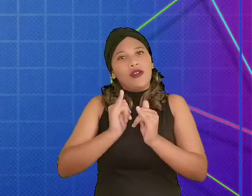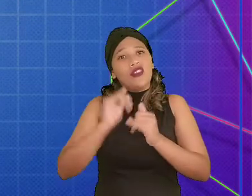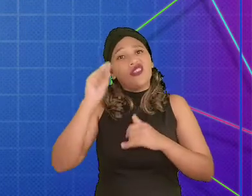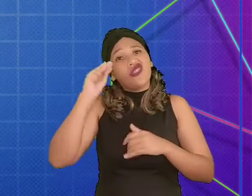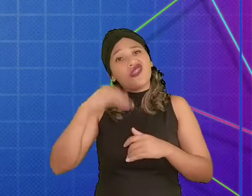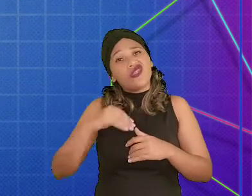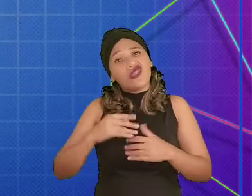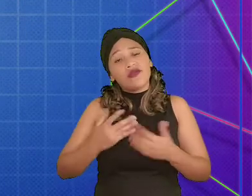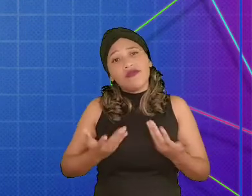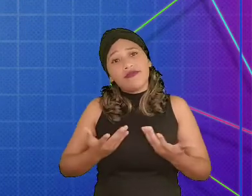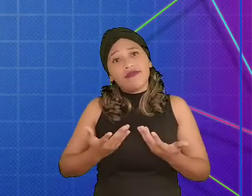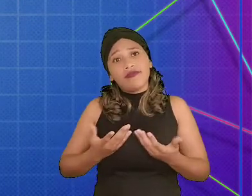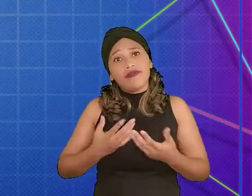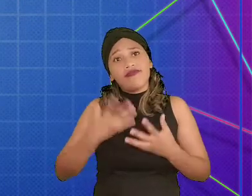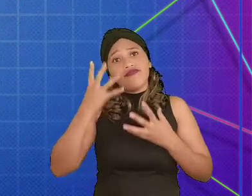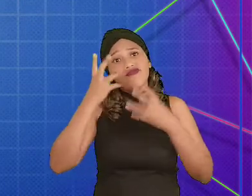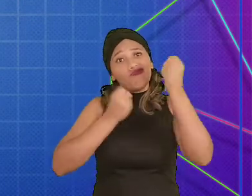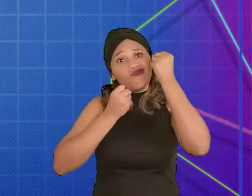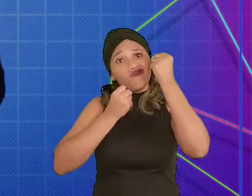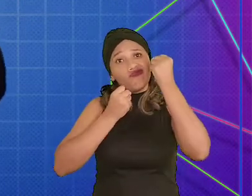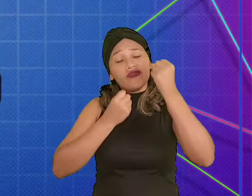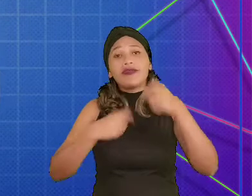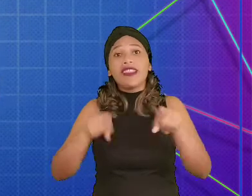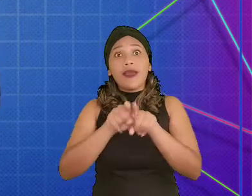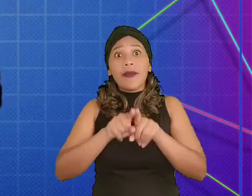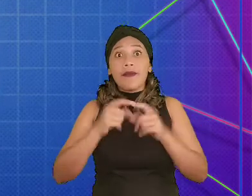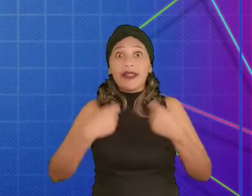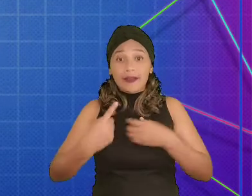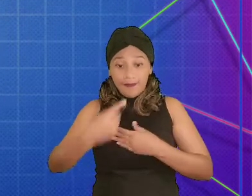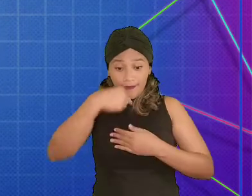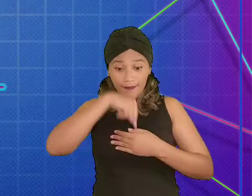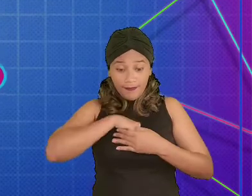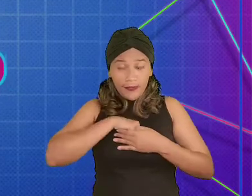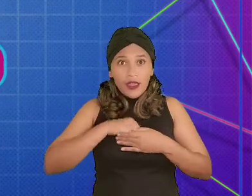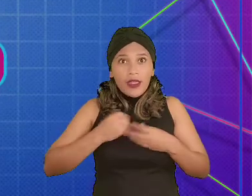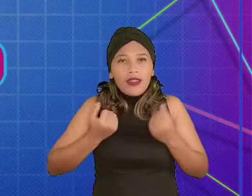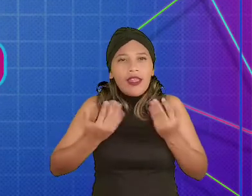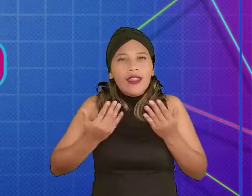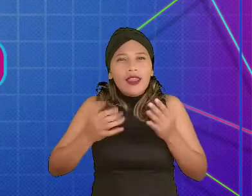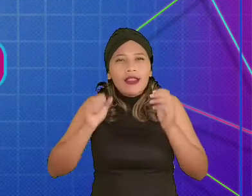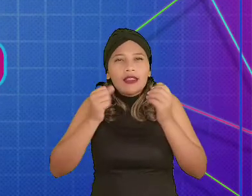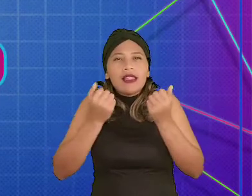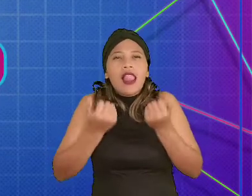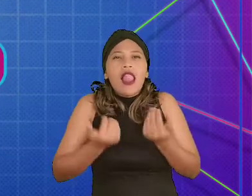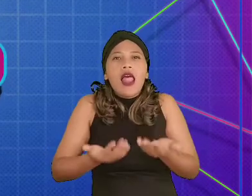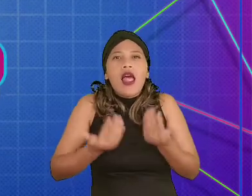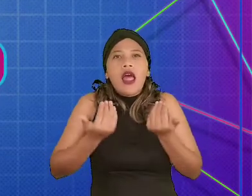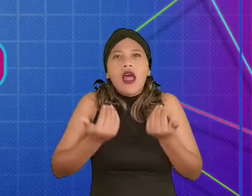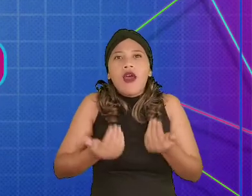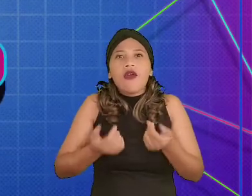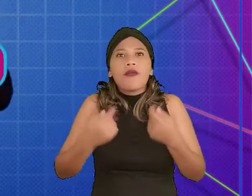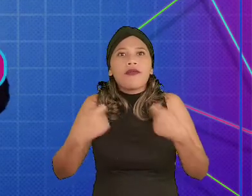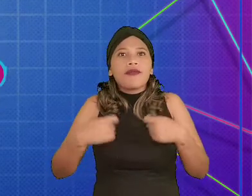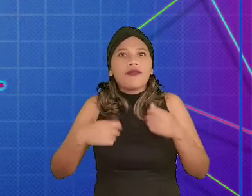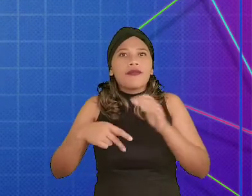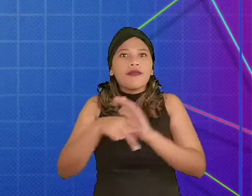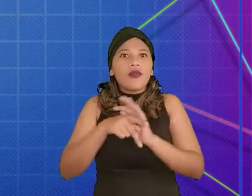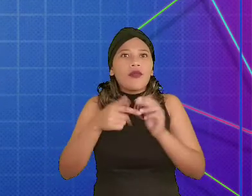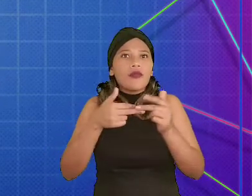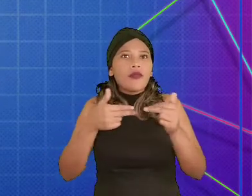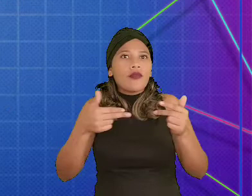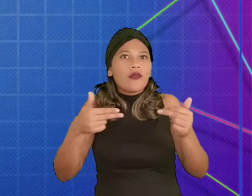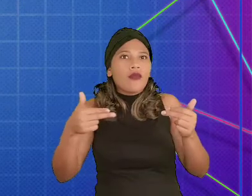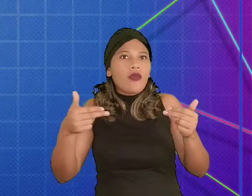pode desistir do gameplay por frustração. Além de intuitiva, a navegação tem que ser divertida. Tem que ter algo para o